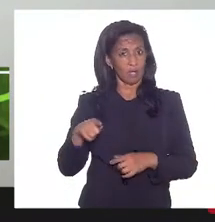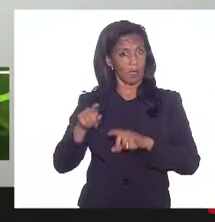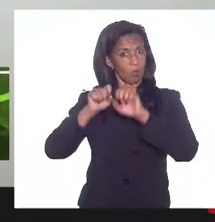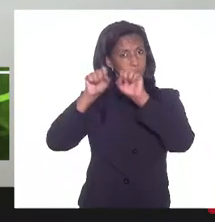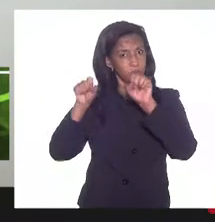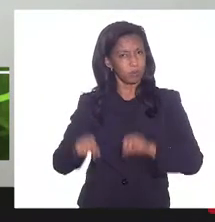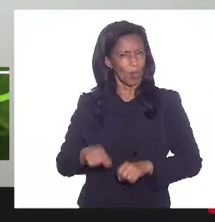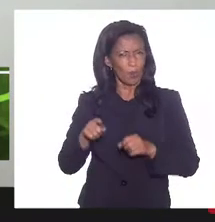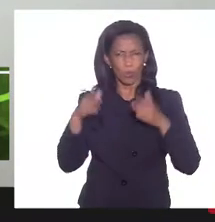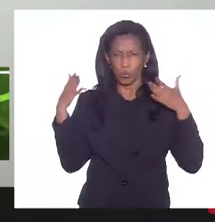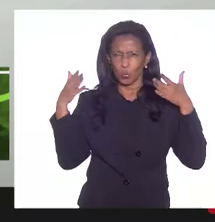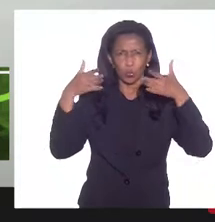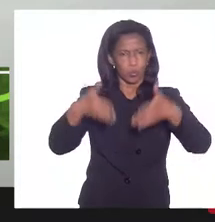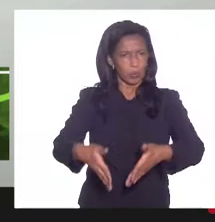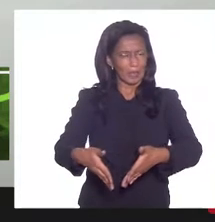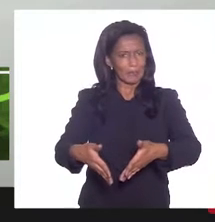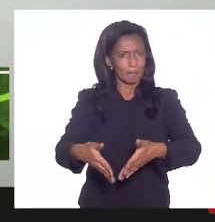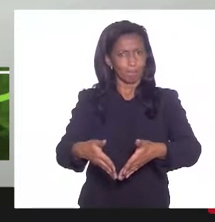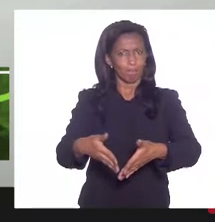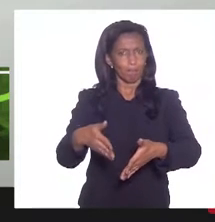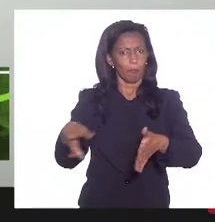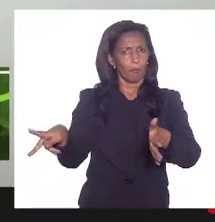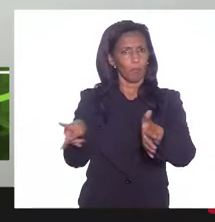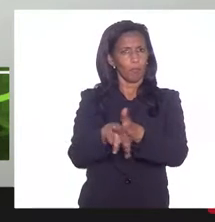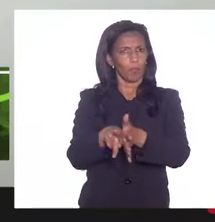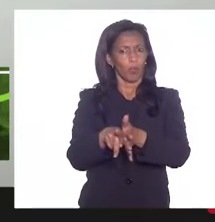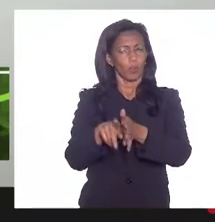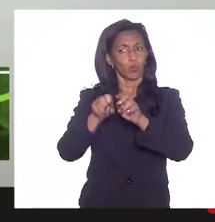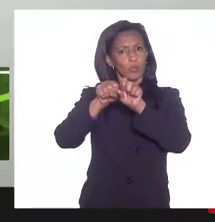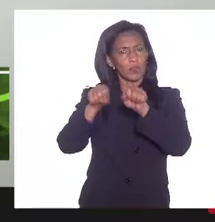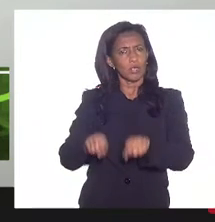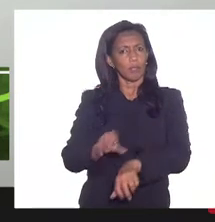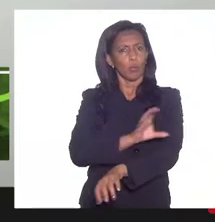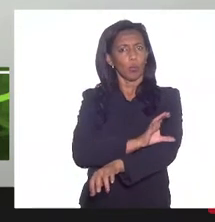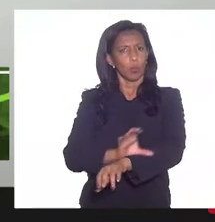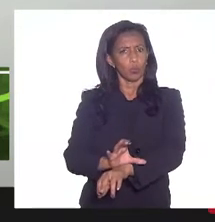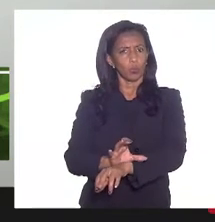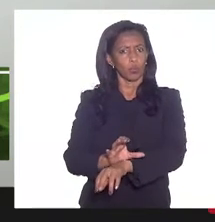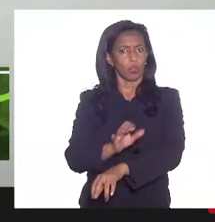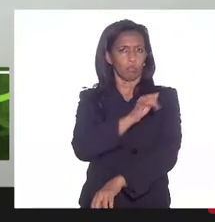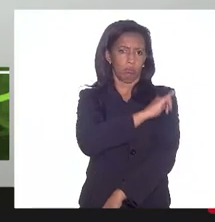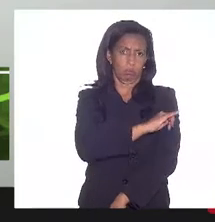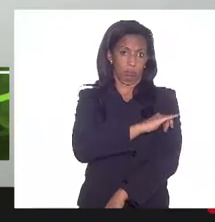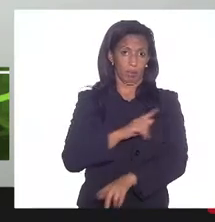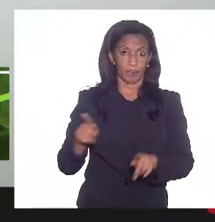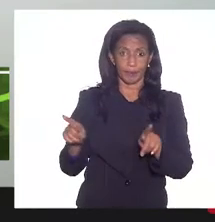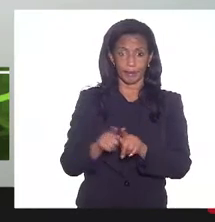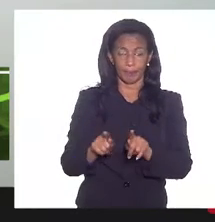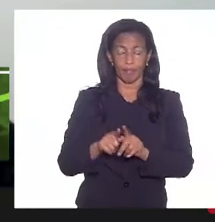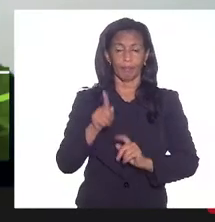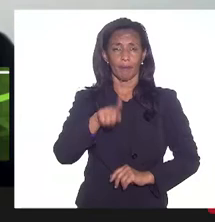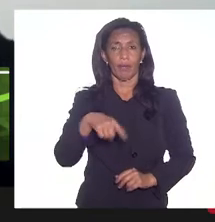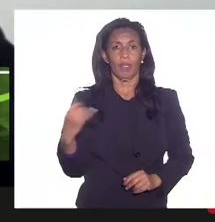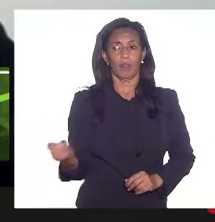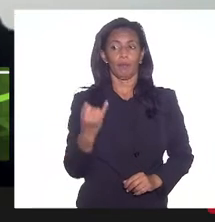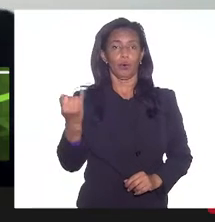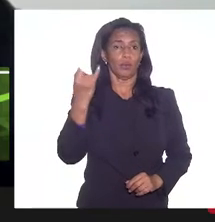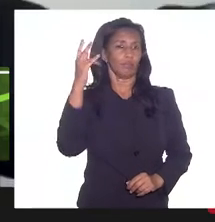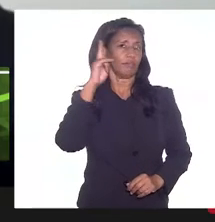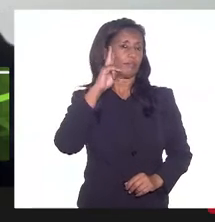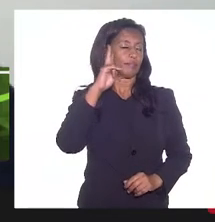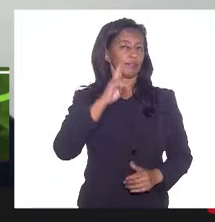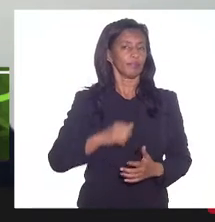muito central e estruturante do sistema estadual de cultura do Rio de Janeiro. Além disso, é importante ressaltar